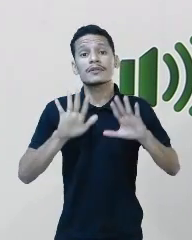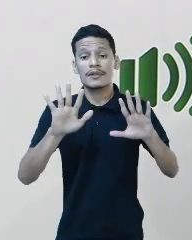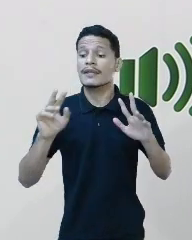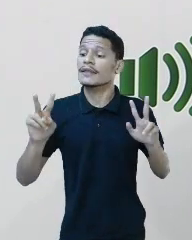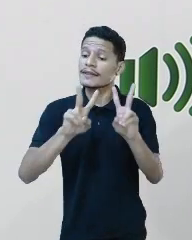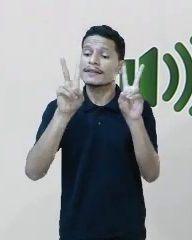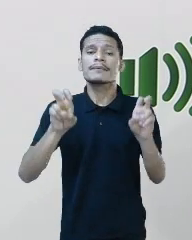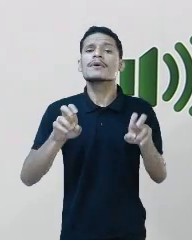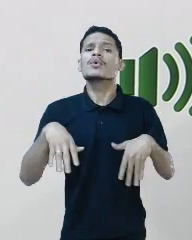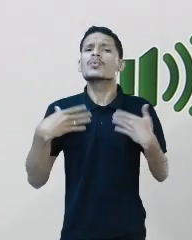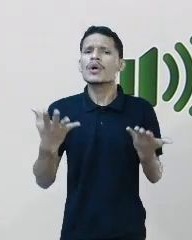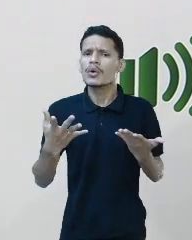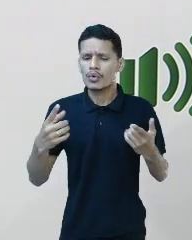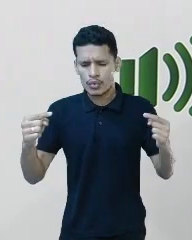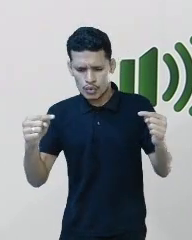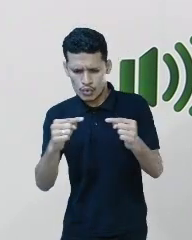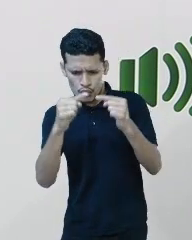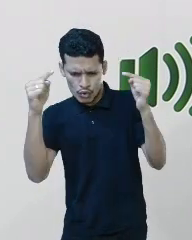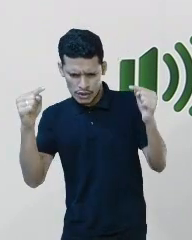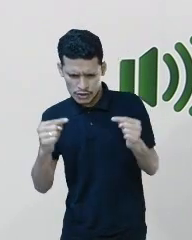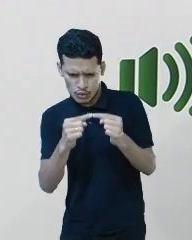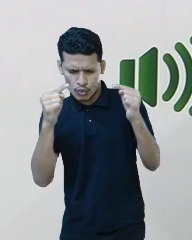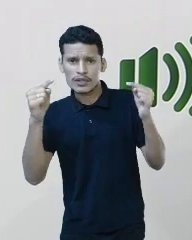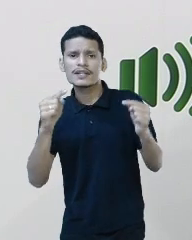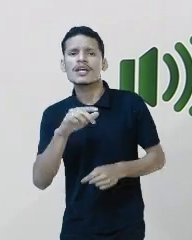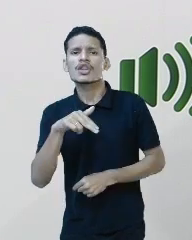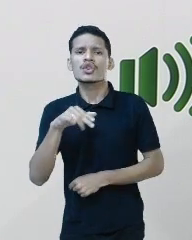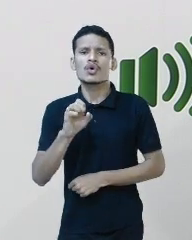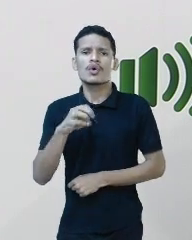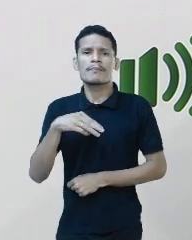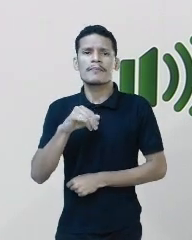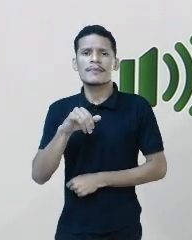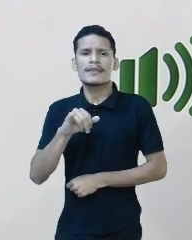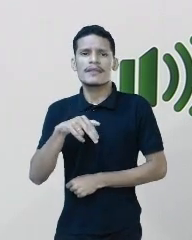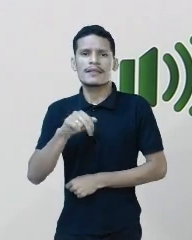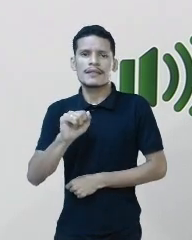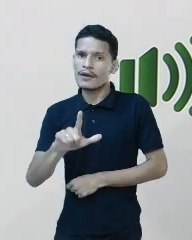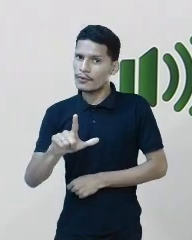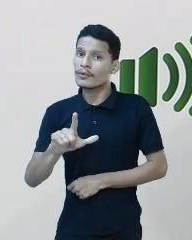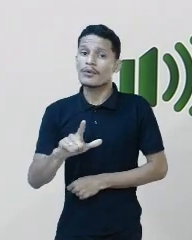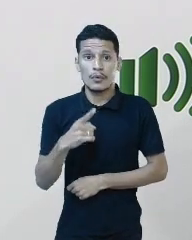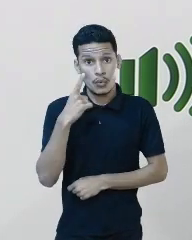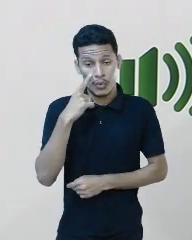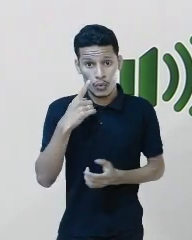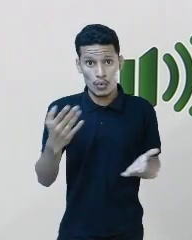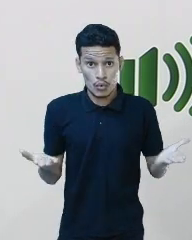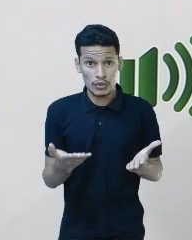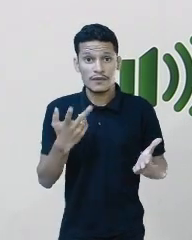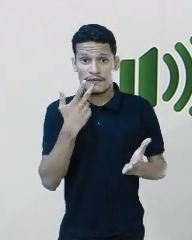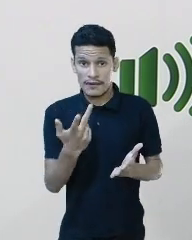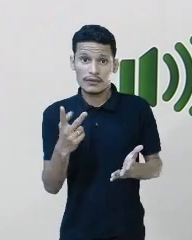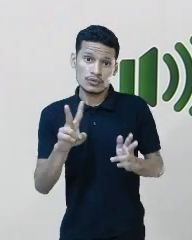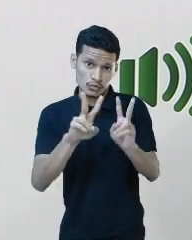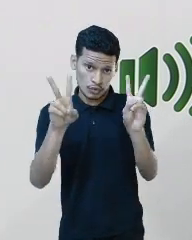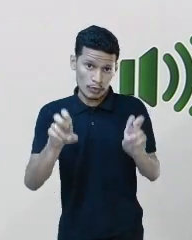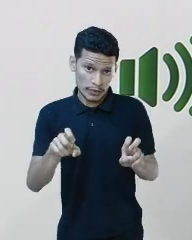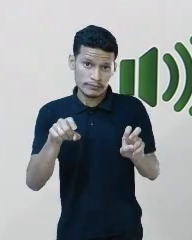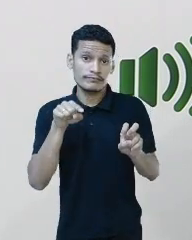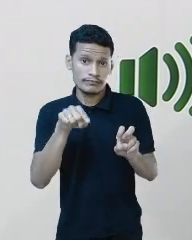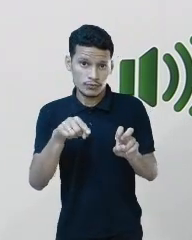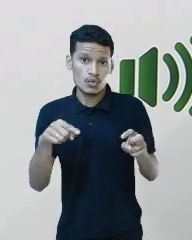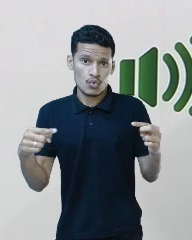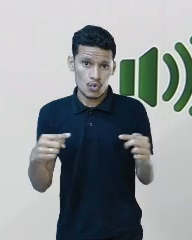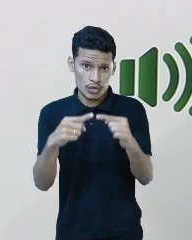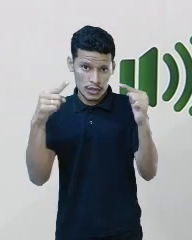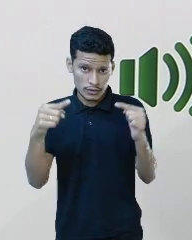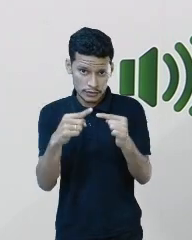hoje é concordância nominal. Pois bem, então hoje a gente vai falar um pouco sobre isso, vai destrinchar um